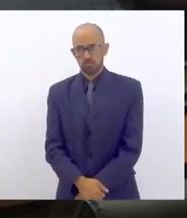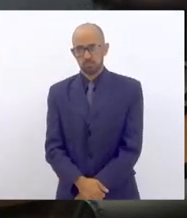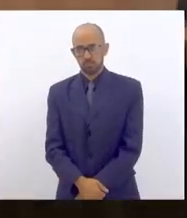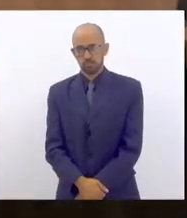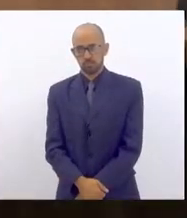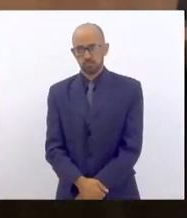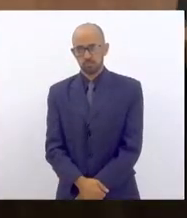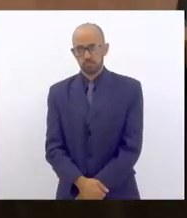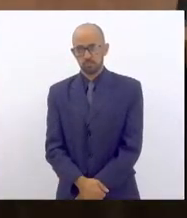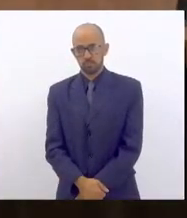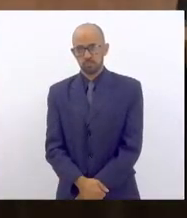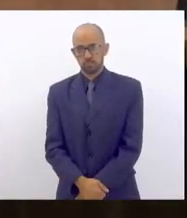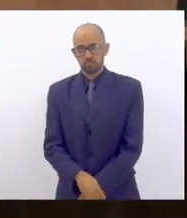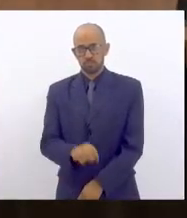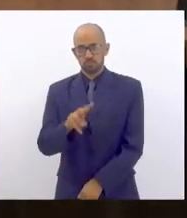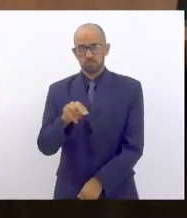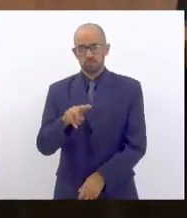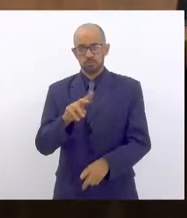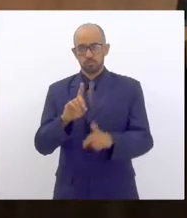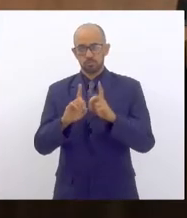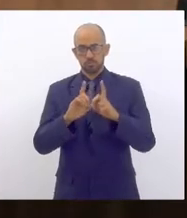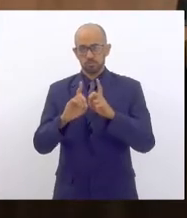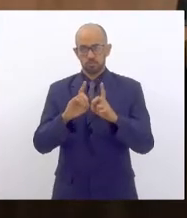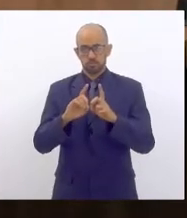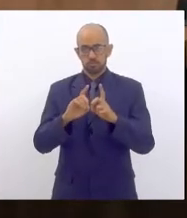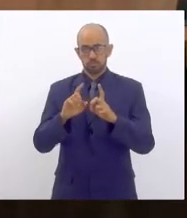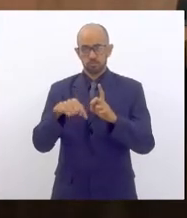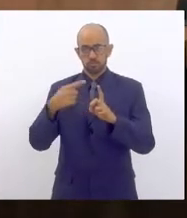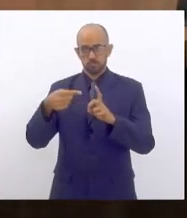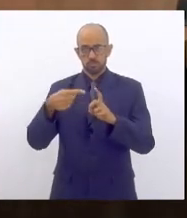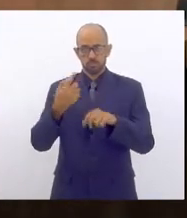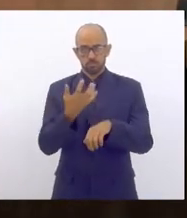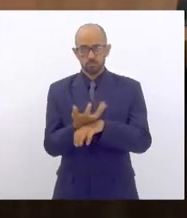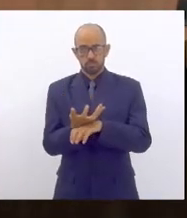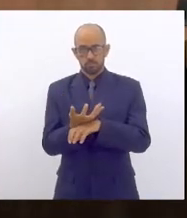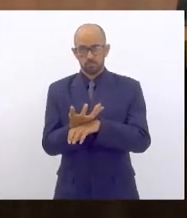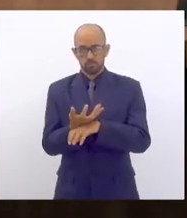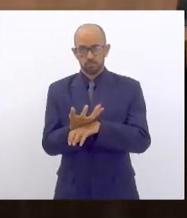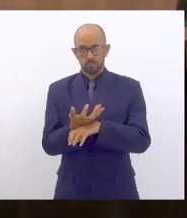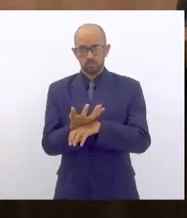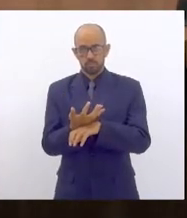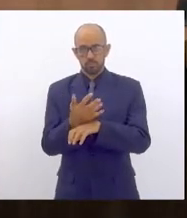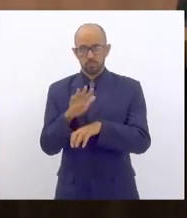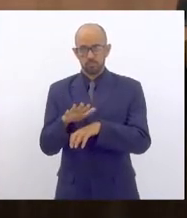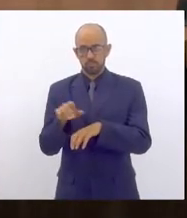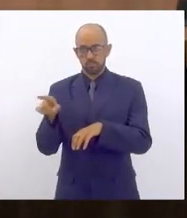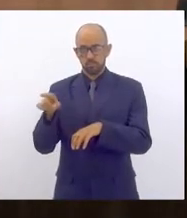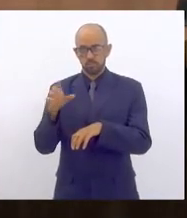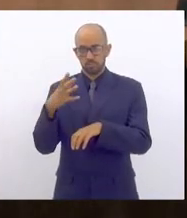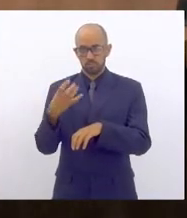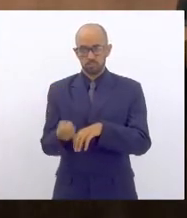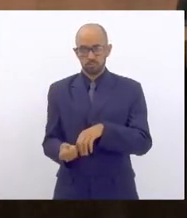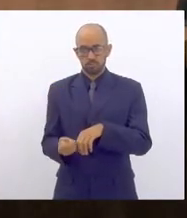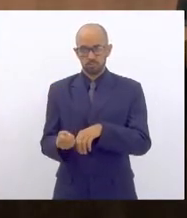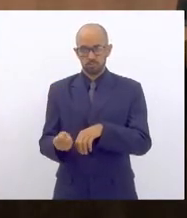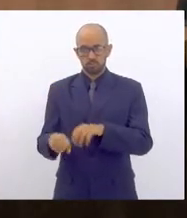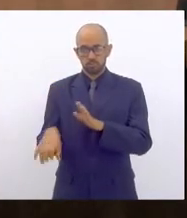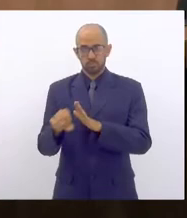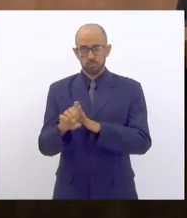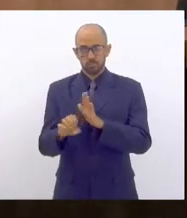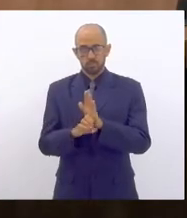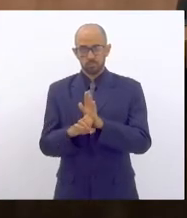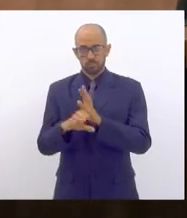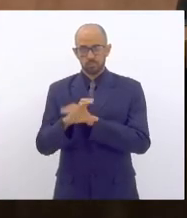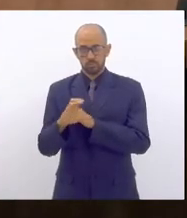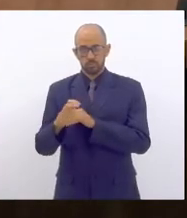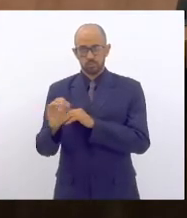eu vou discutir a matéria. Como o senhor acatou a emenda da CCJ,